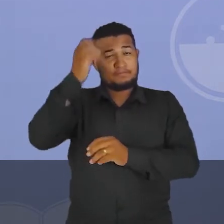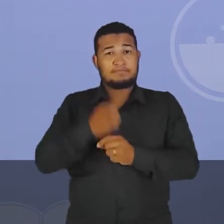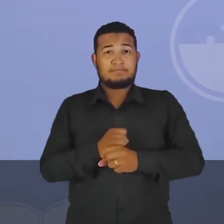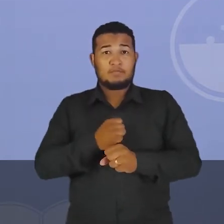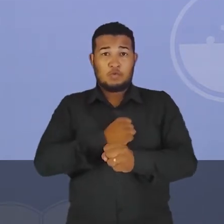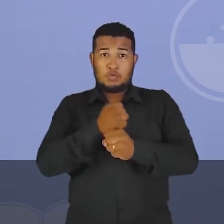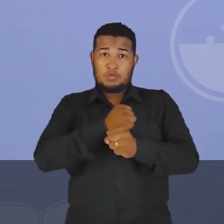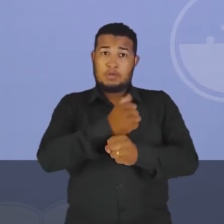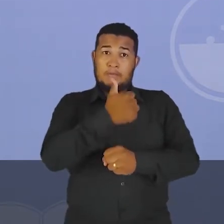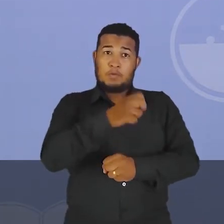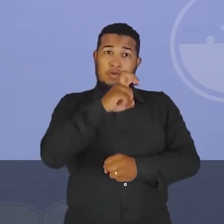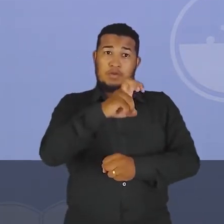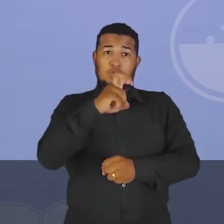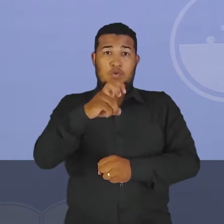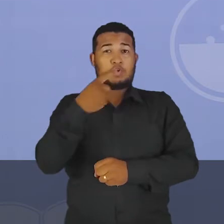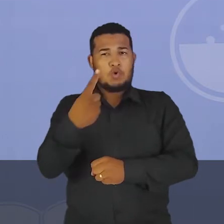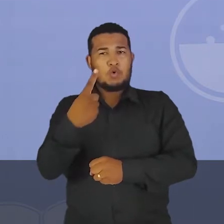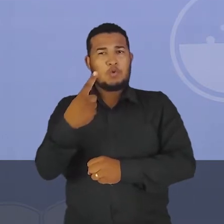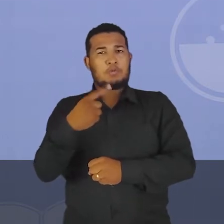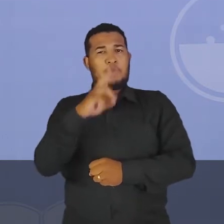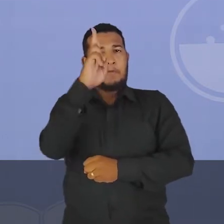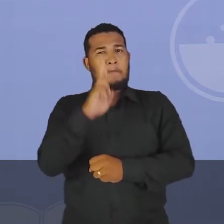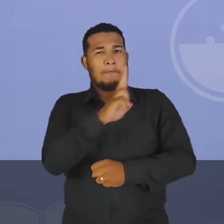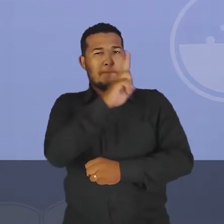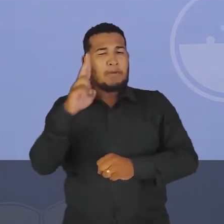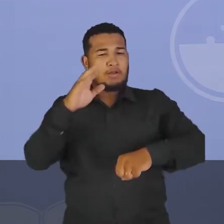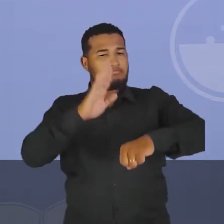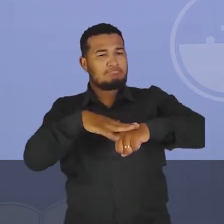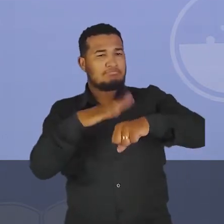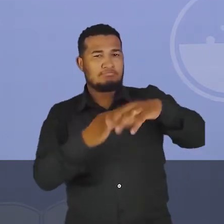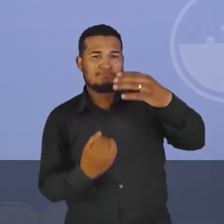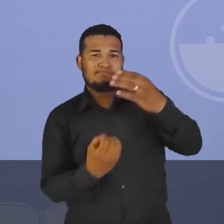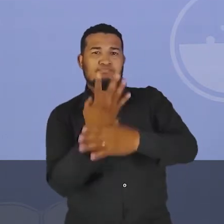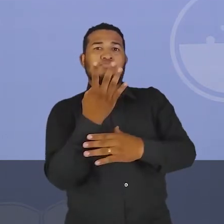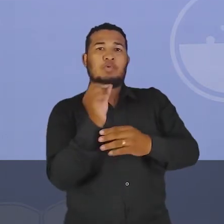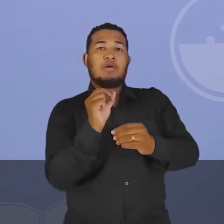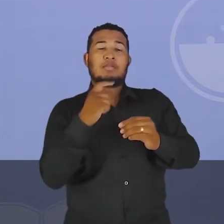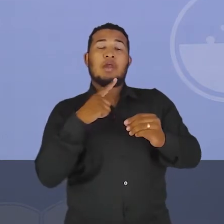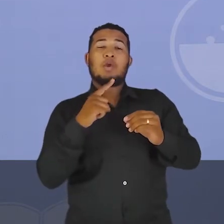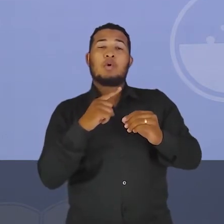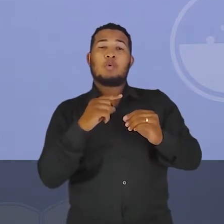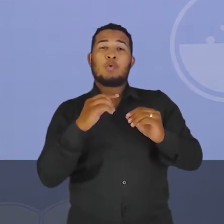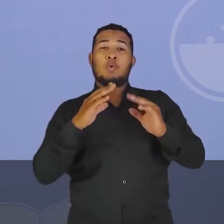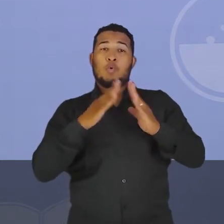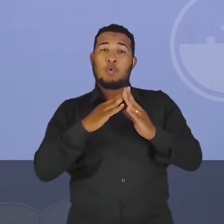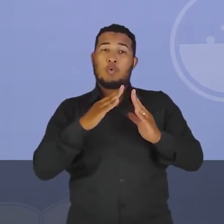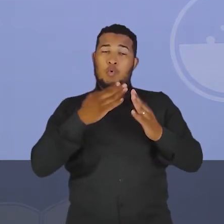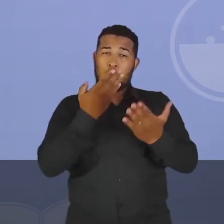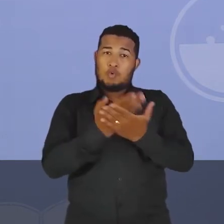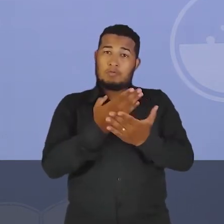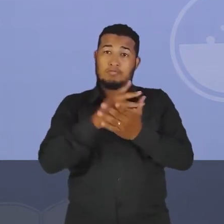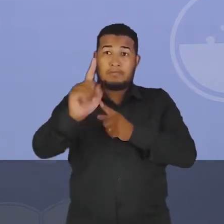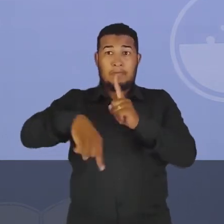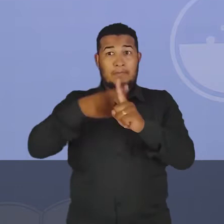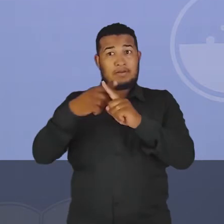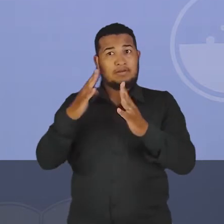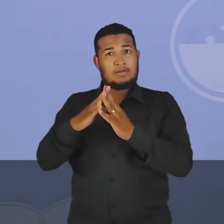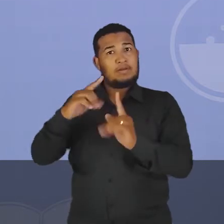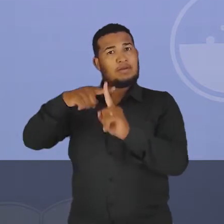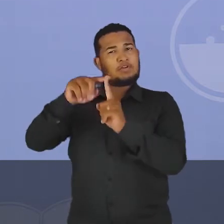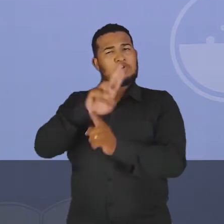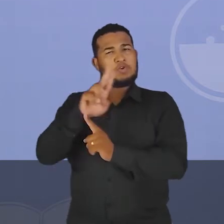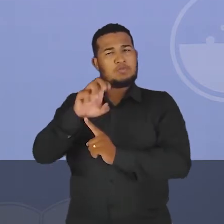1551, o padre Afonso Braz ele vai fundar o Colégio e a Igreja São Tiago, né, que é uma construção importante, que vai passar por